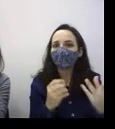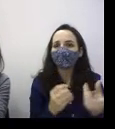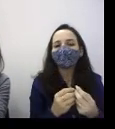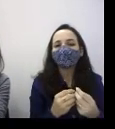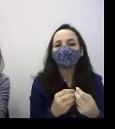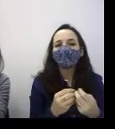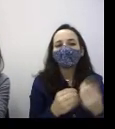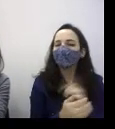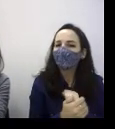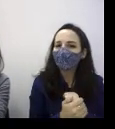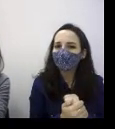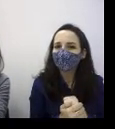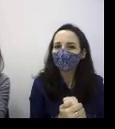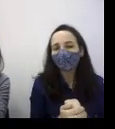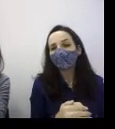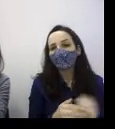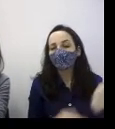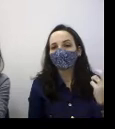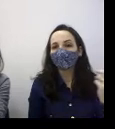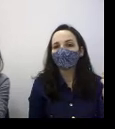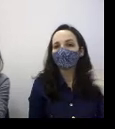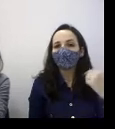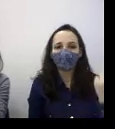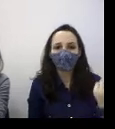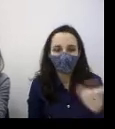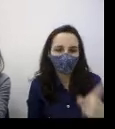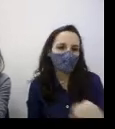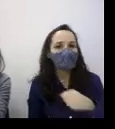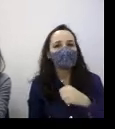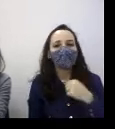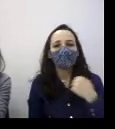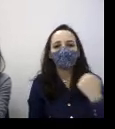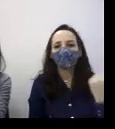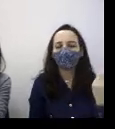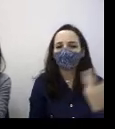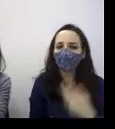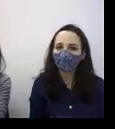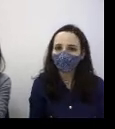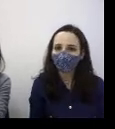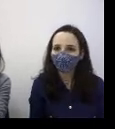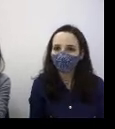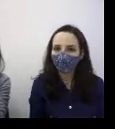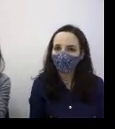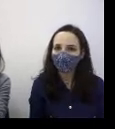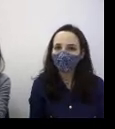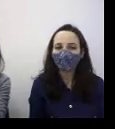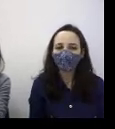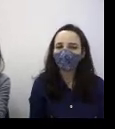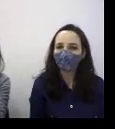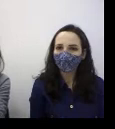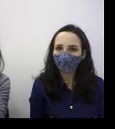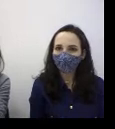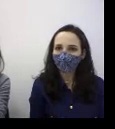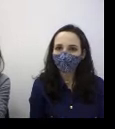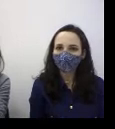ficam perdidas, então vale a pena assistir, inclusive com a sua família, ou até mesmo com as crianças da escola. É um